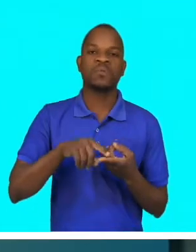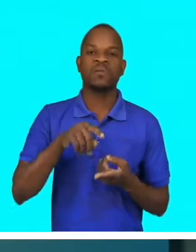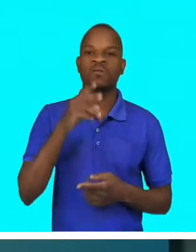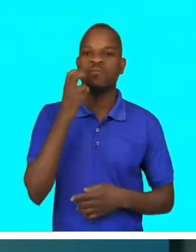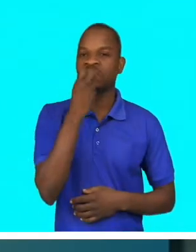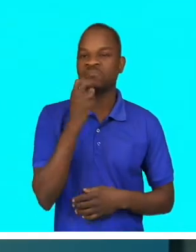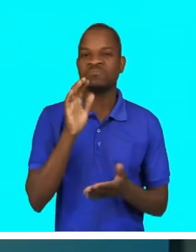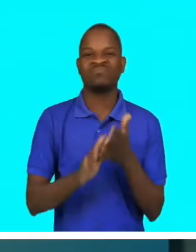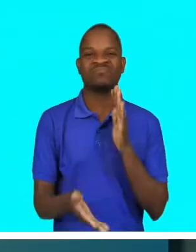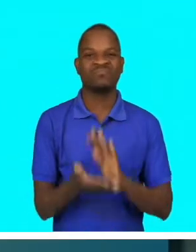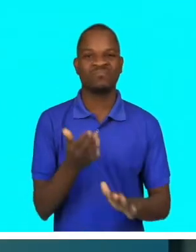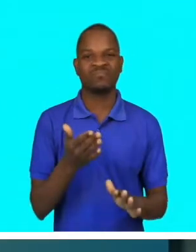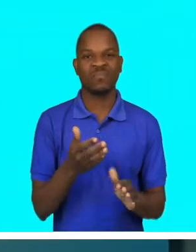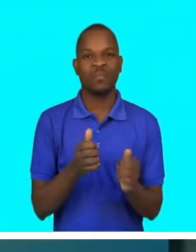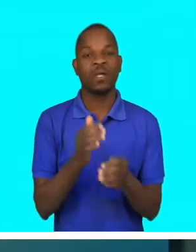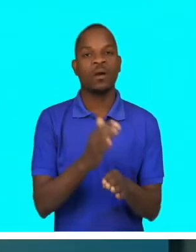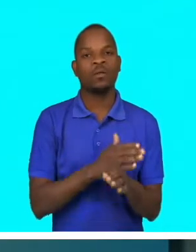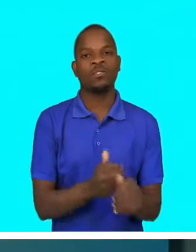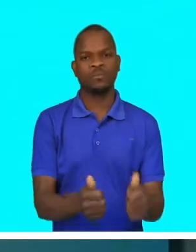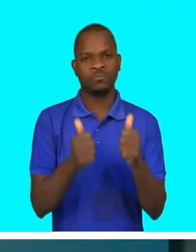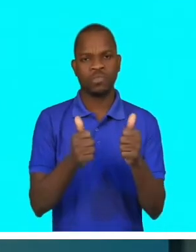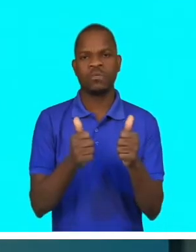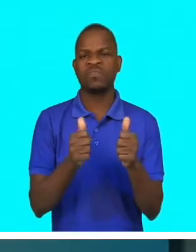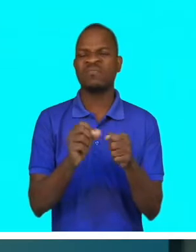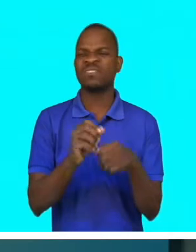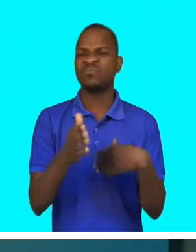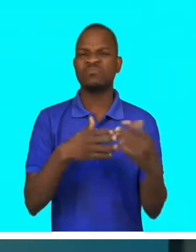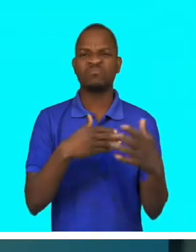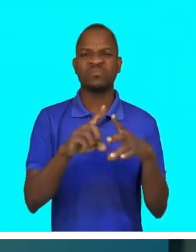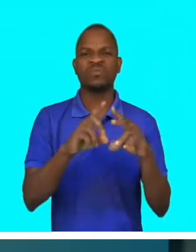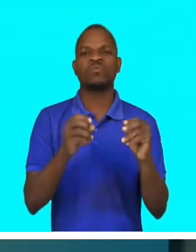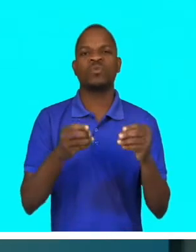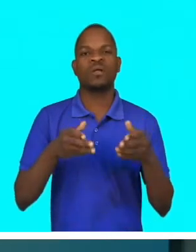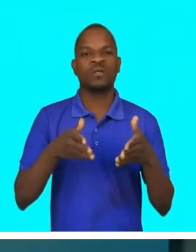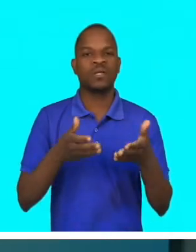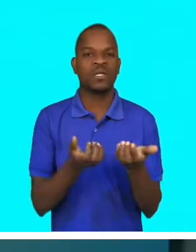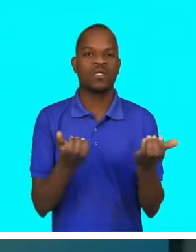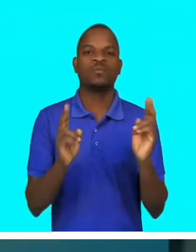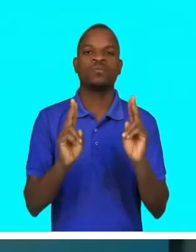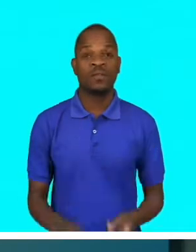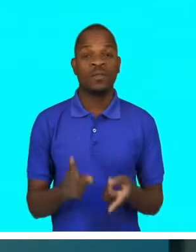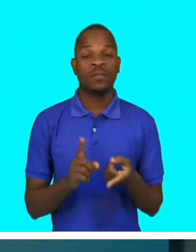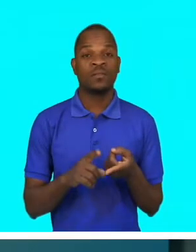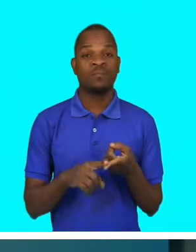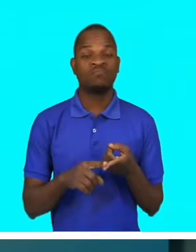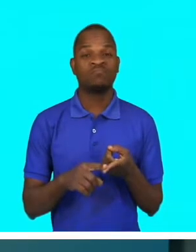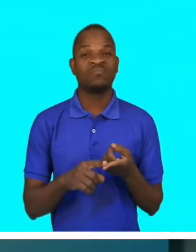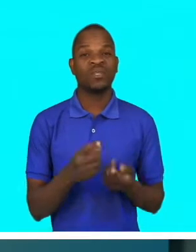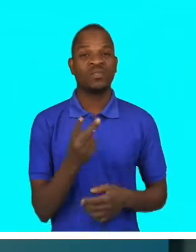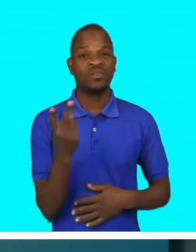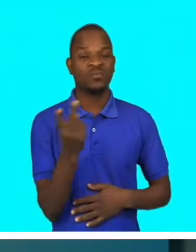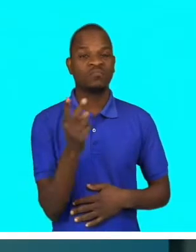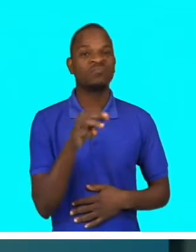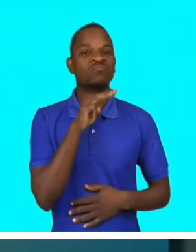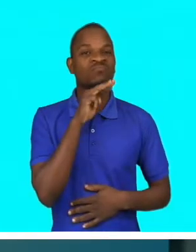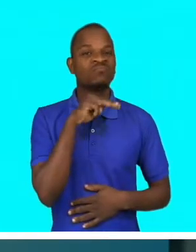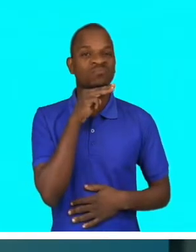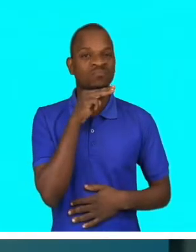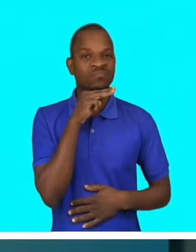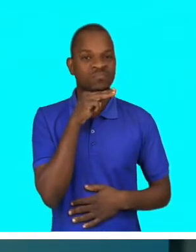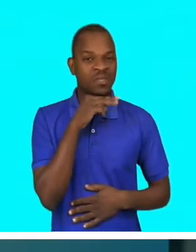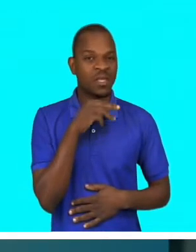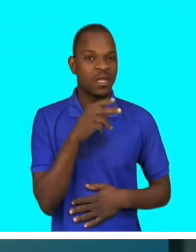fala, não enxerga, não faz nada. Mas ela falava, fazia tudo. Era uma criança normal. Cristina Tomás, Romilda,